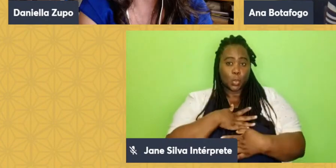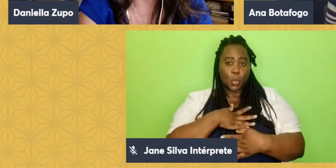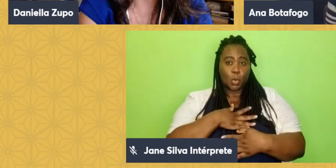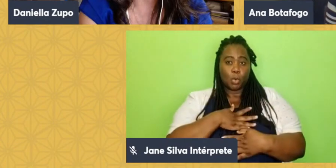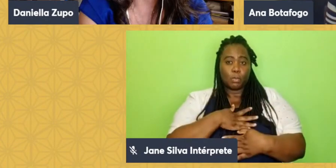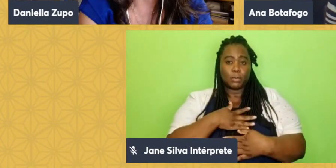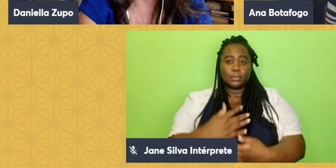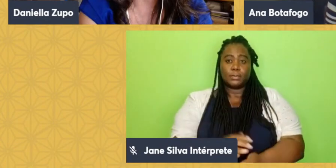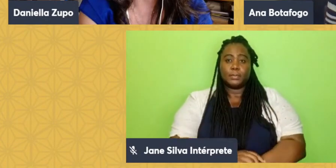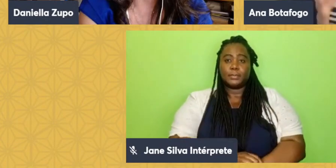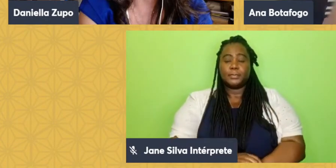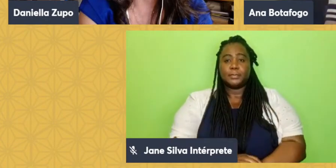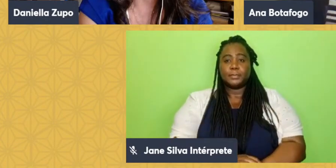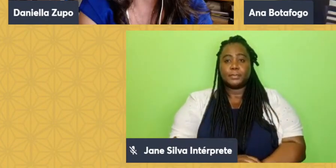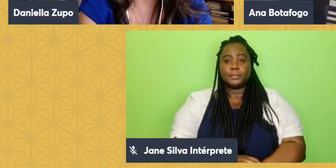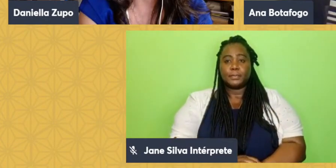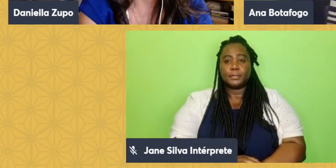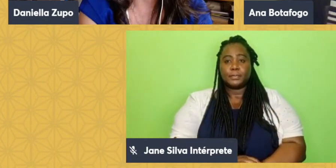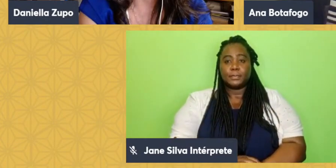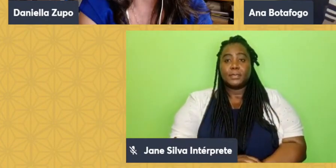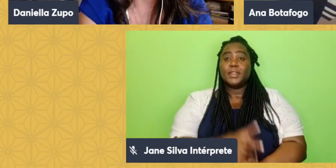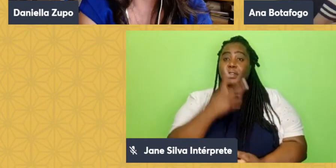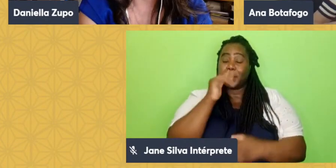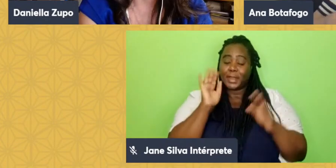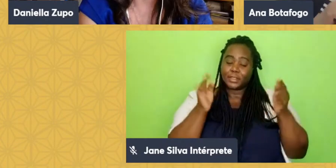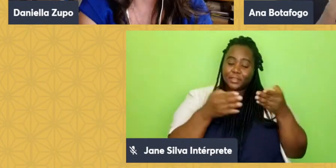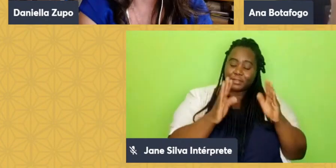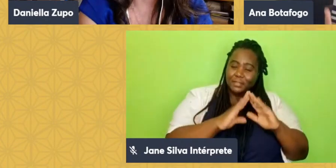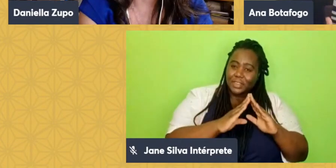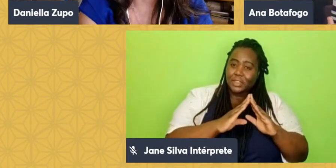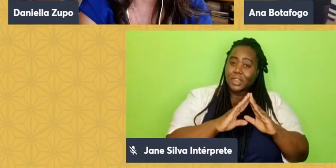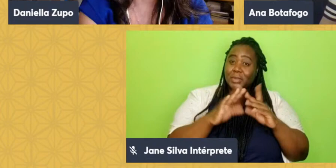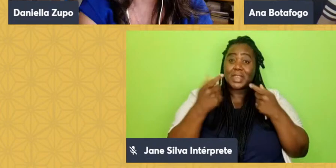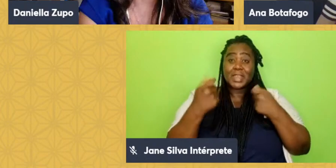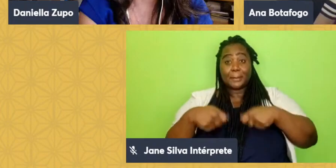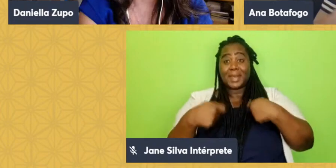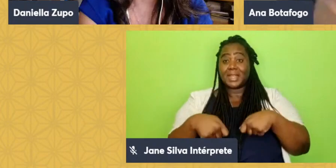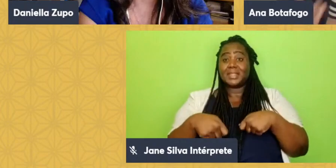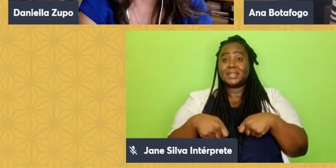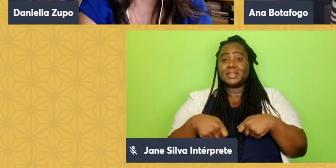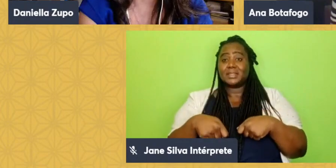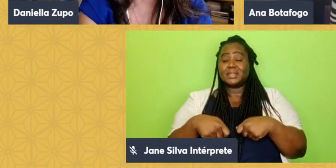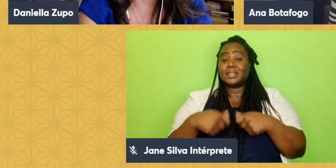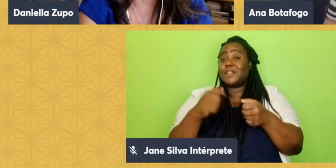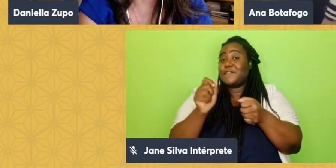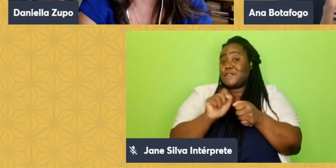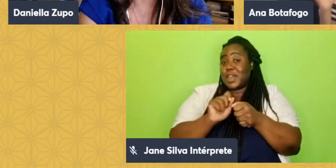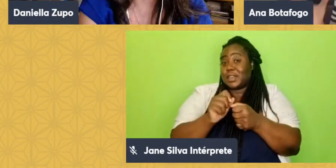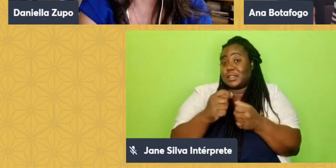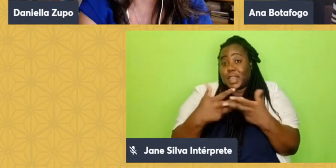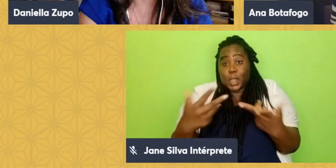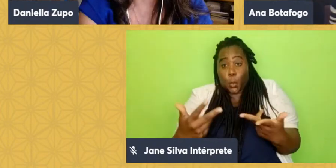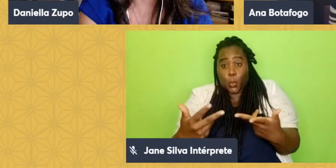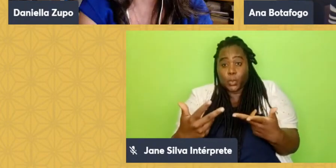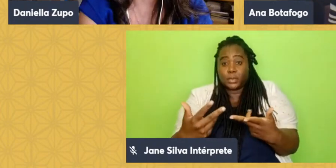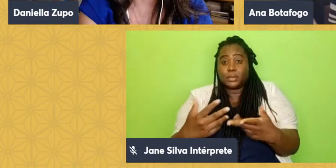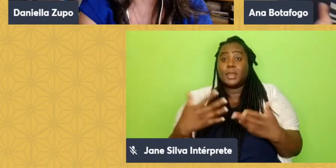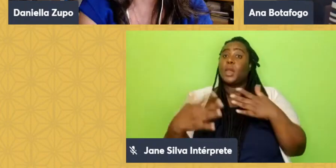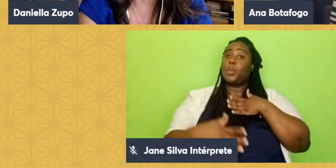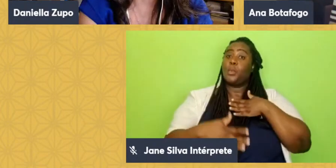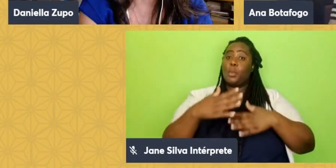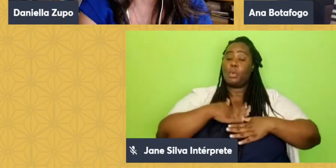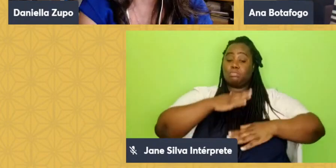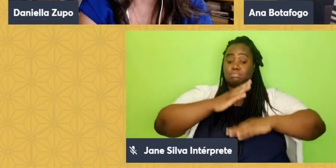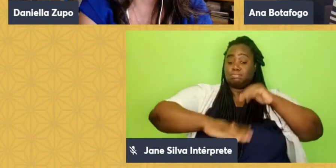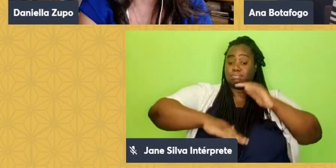que que está confinado e que precisa é fazer algo e que tanto o corpo